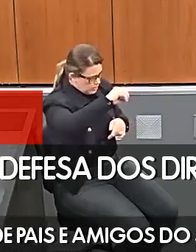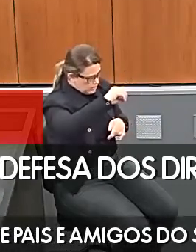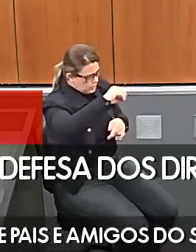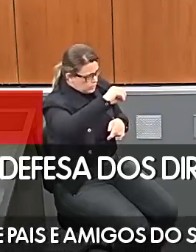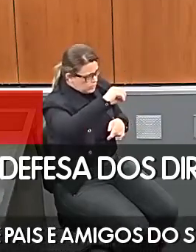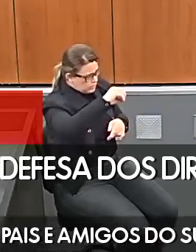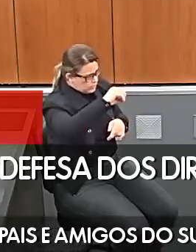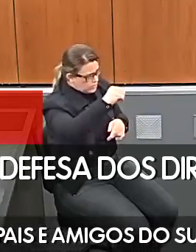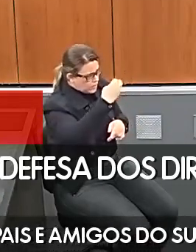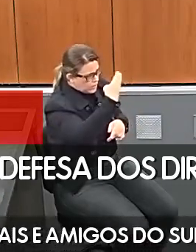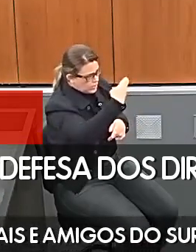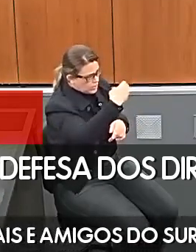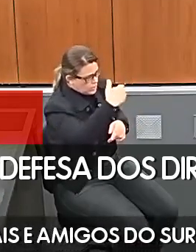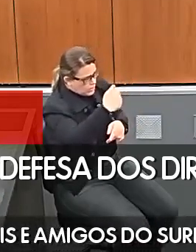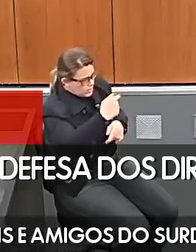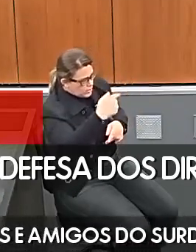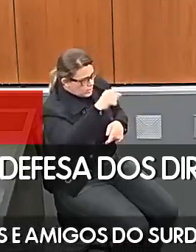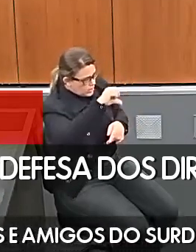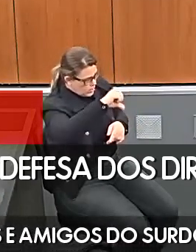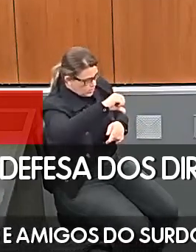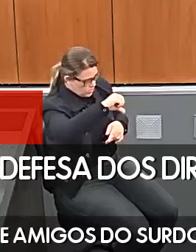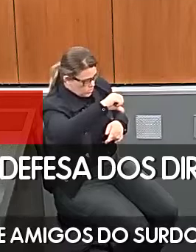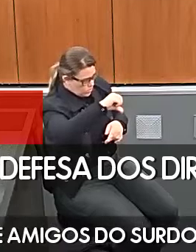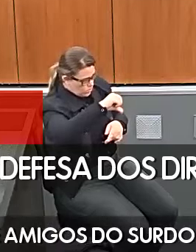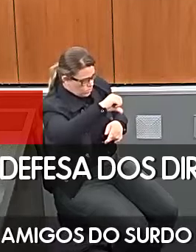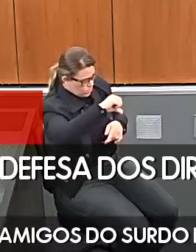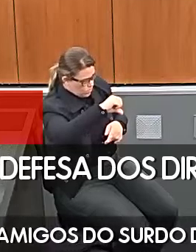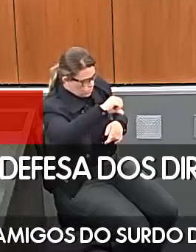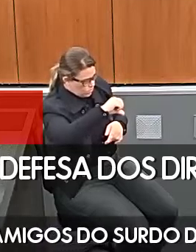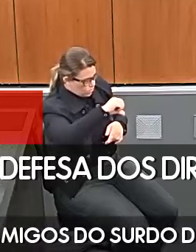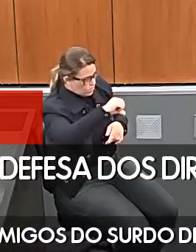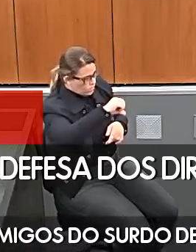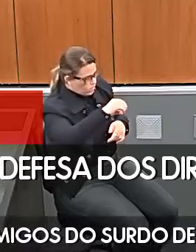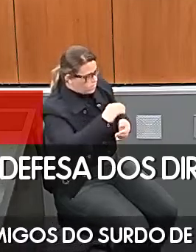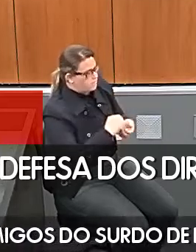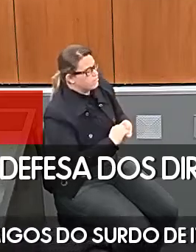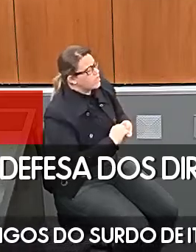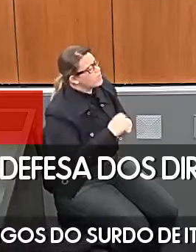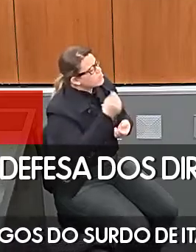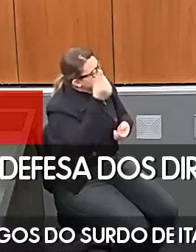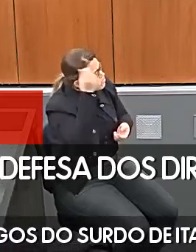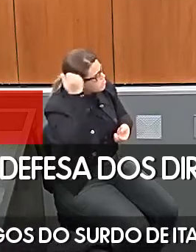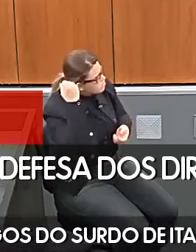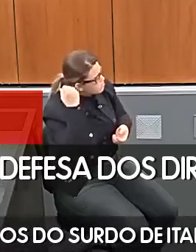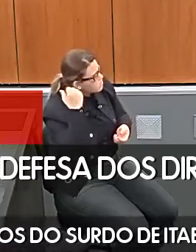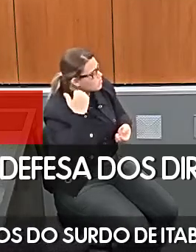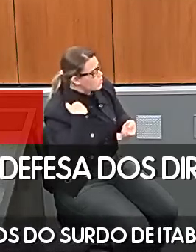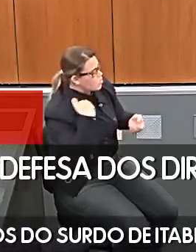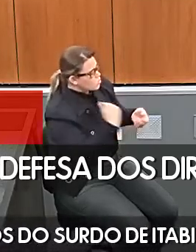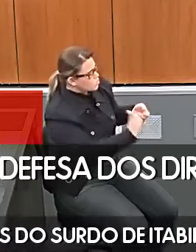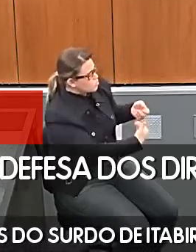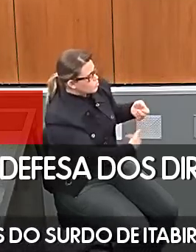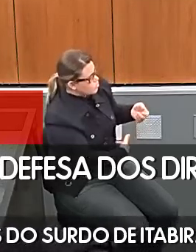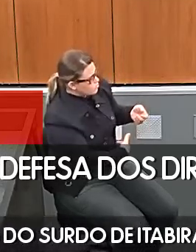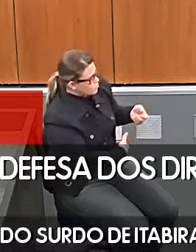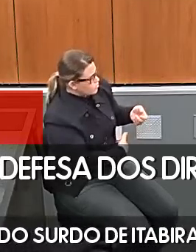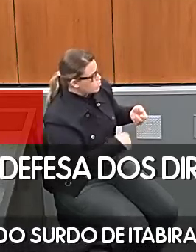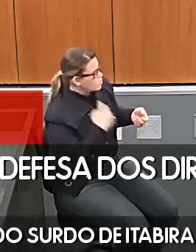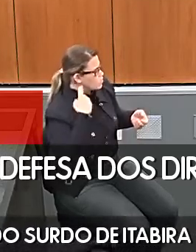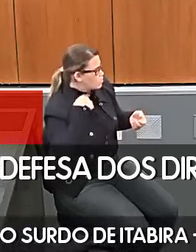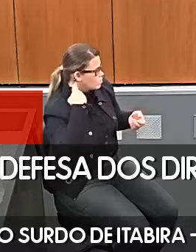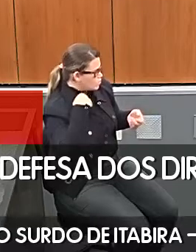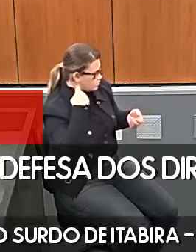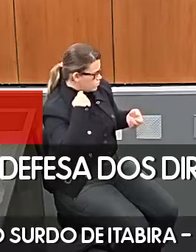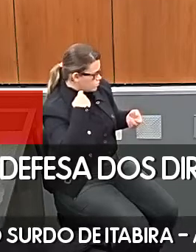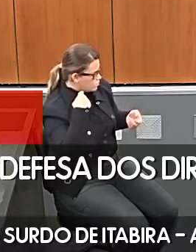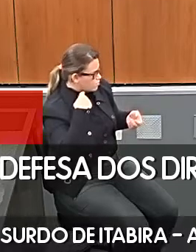é 10.379. De 10/1/91. Era governador de Minas, Nilton Cardoso. Eu estava